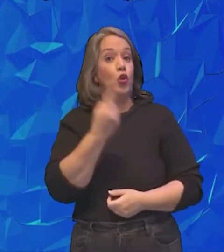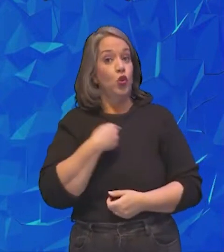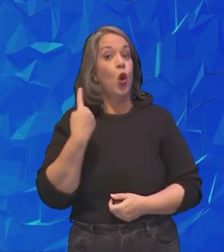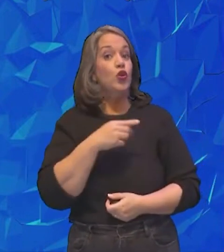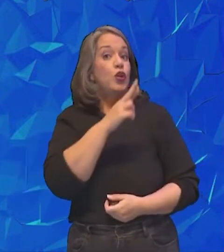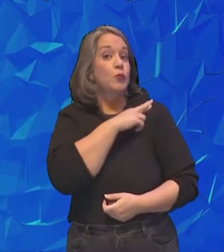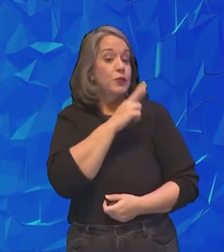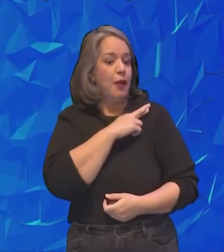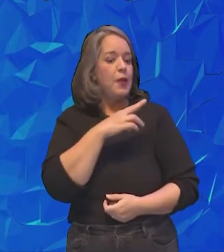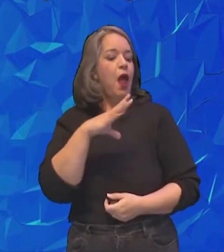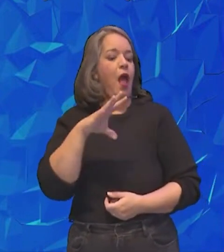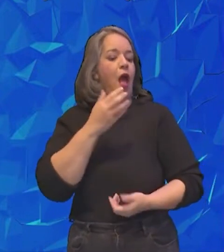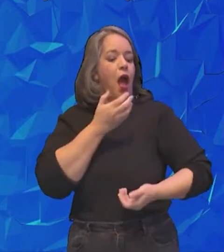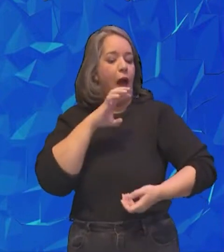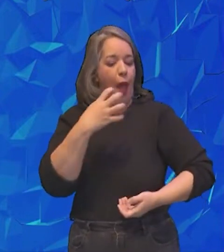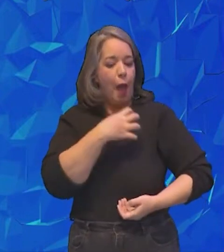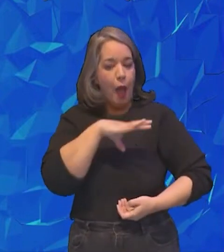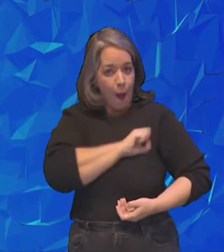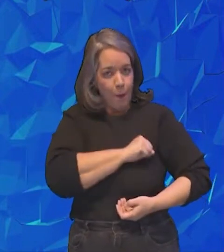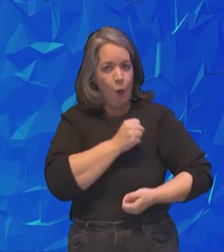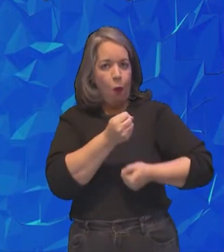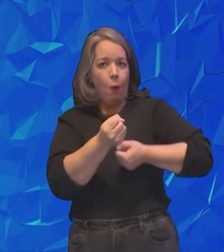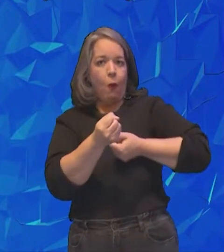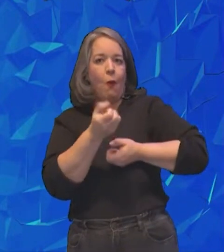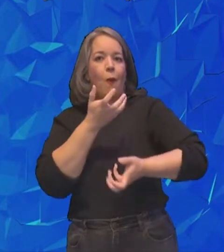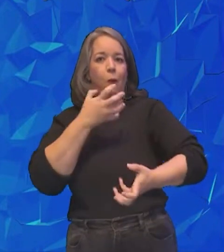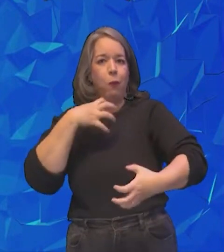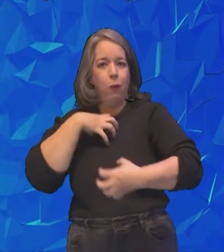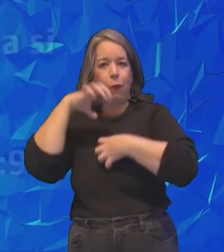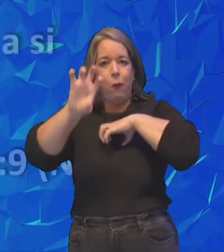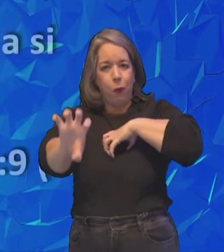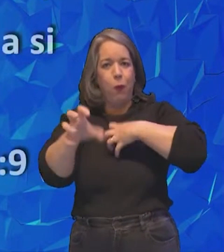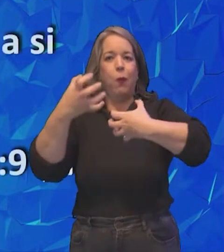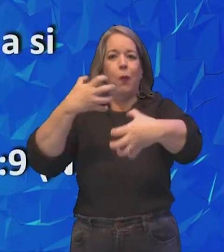quem ama o próximo cumpre a lei. Pois estes